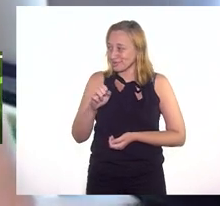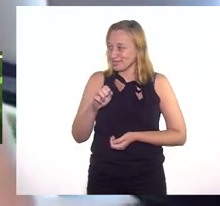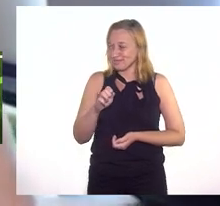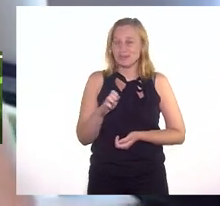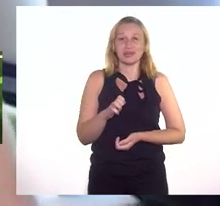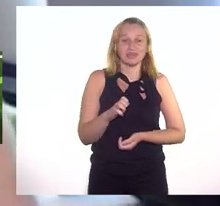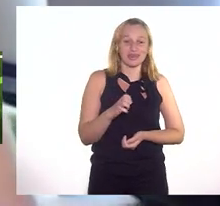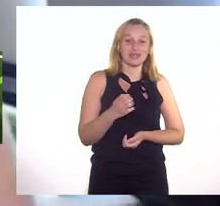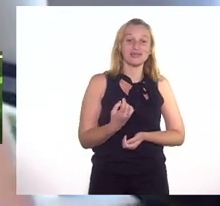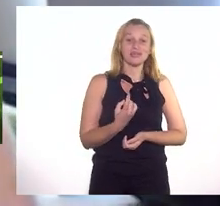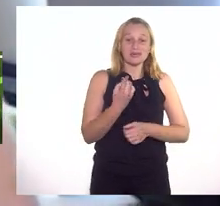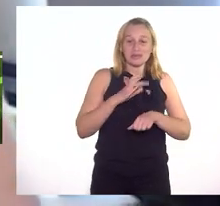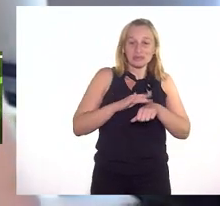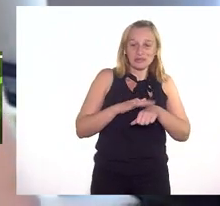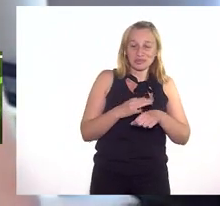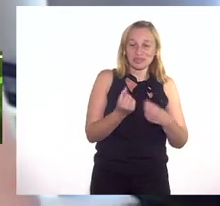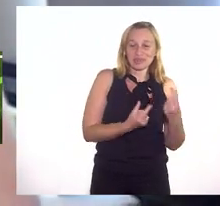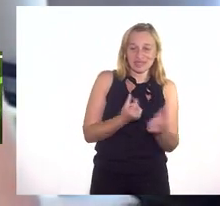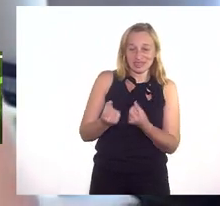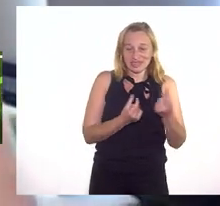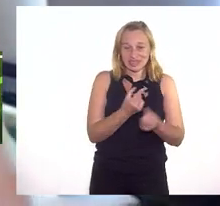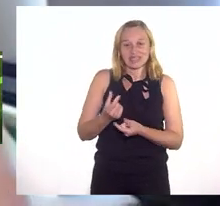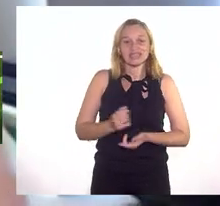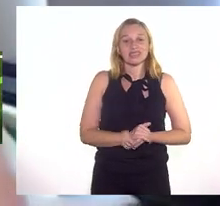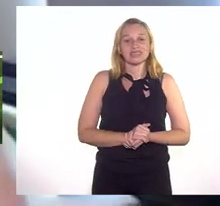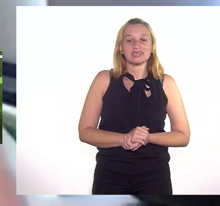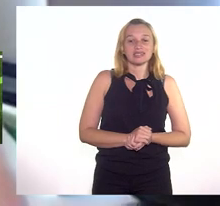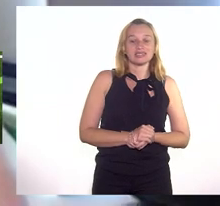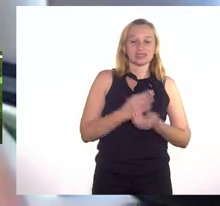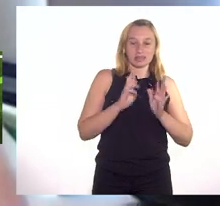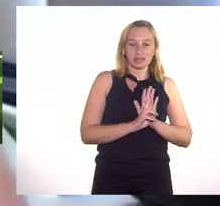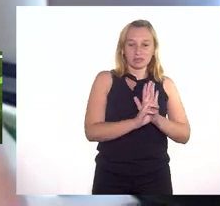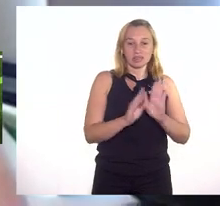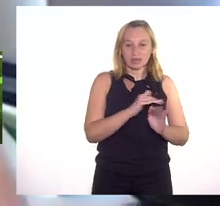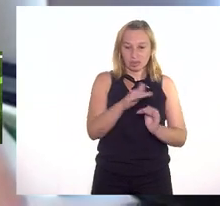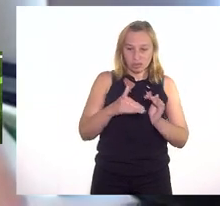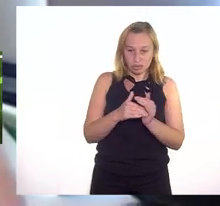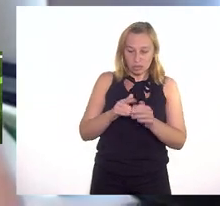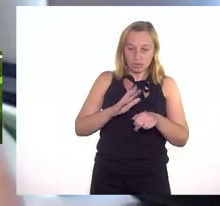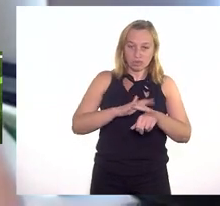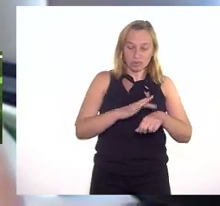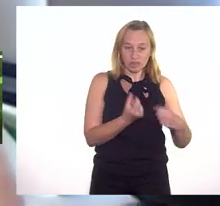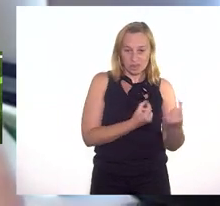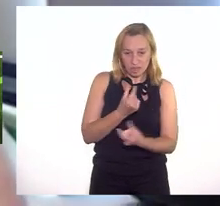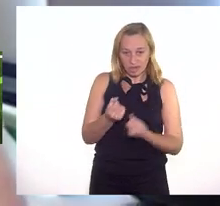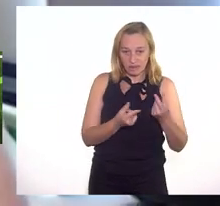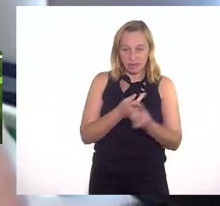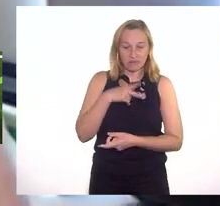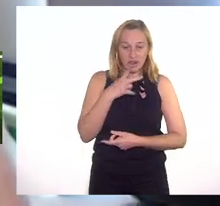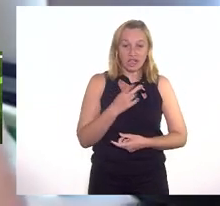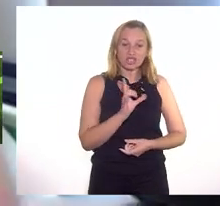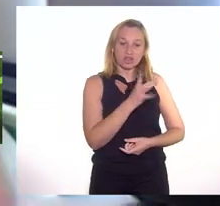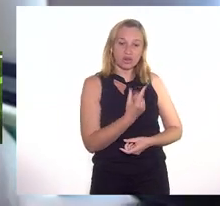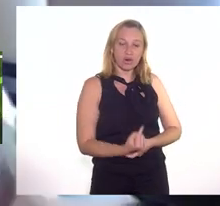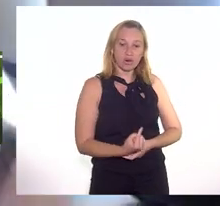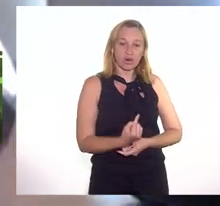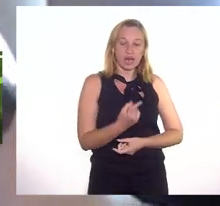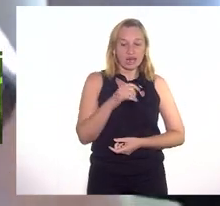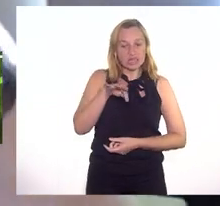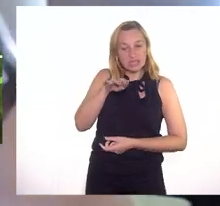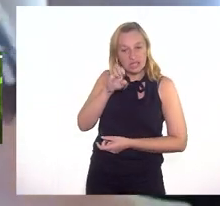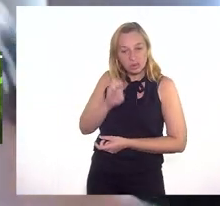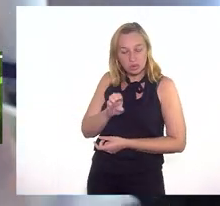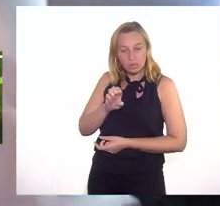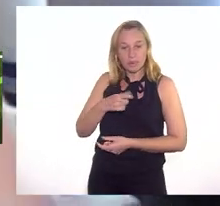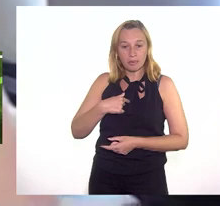a esse mundo. Então, hoje eu estou aqui representando todos os raros, né, o que eu vou falar não é só relativo à síndrome,